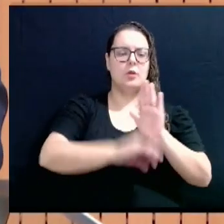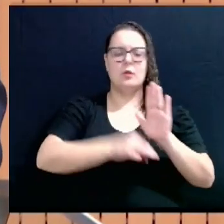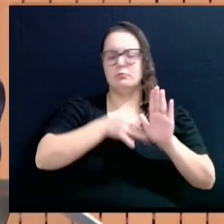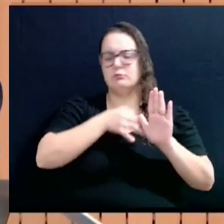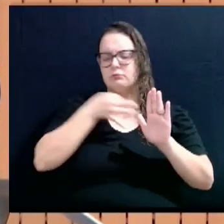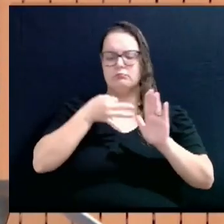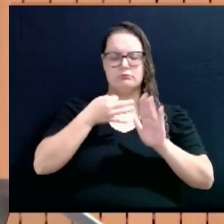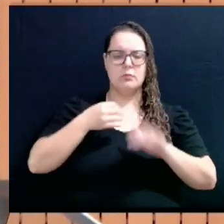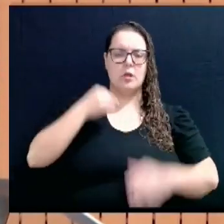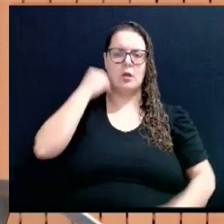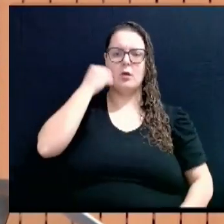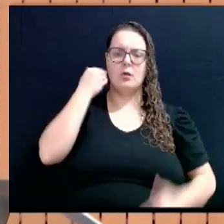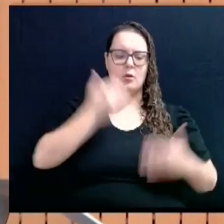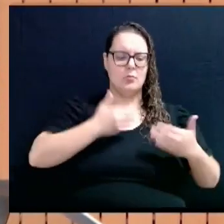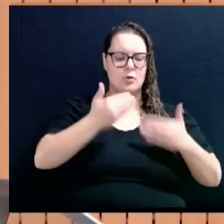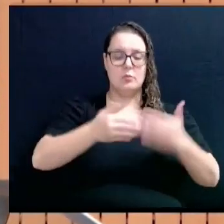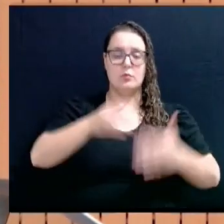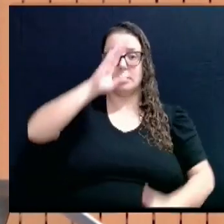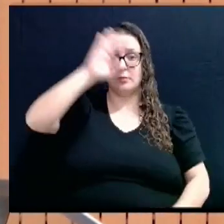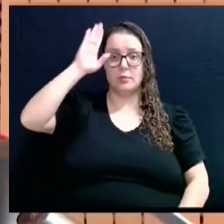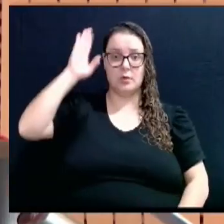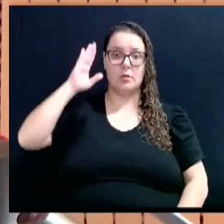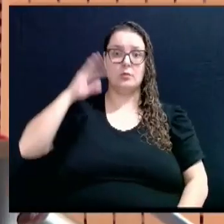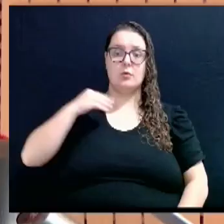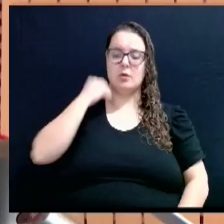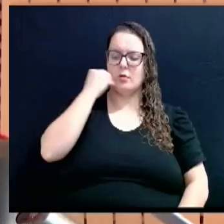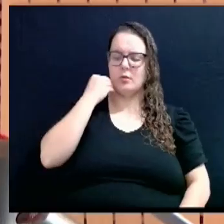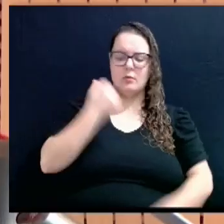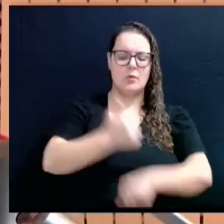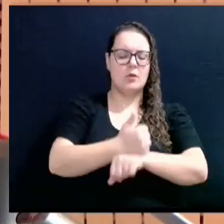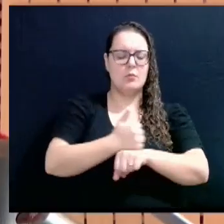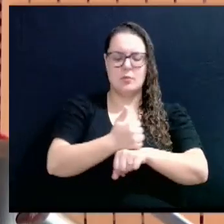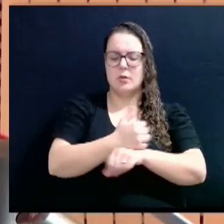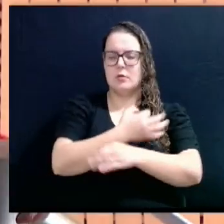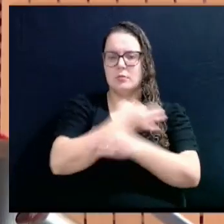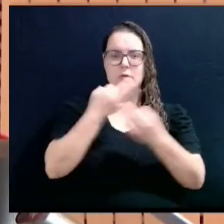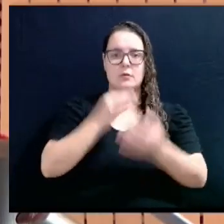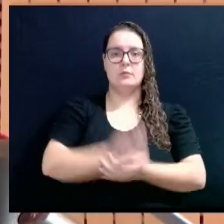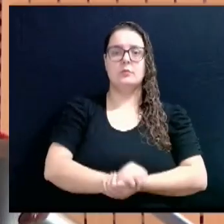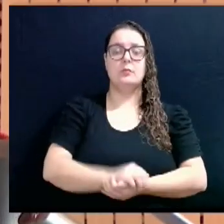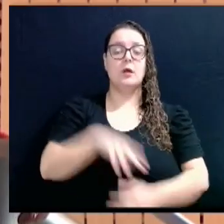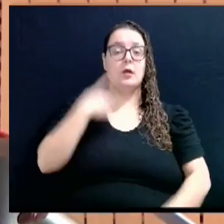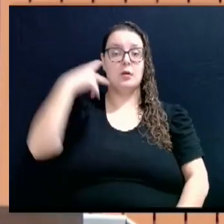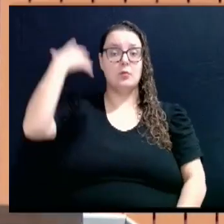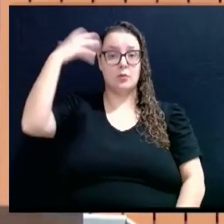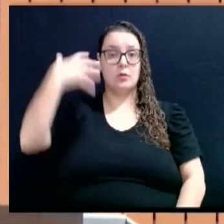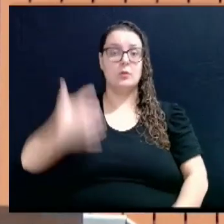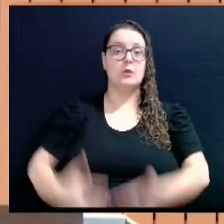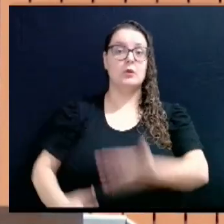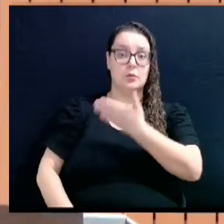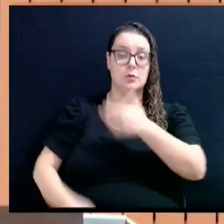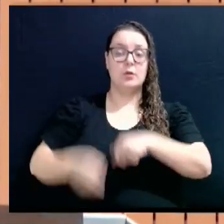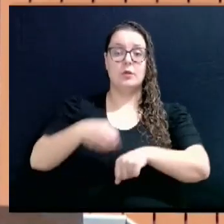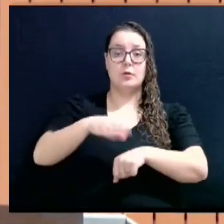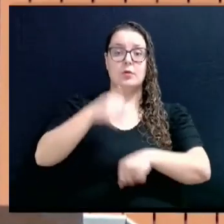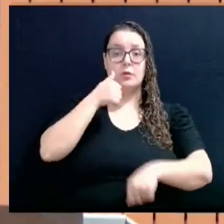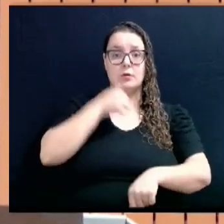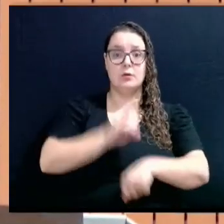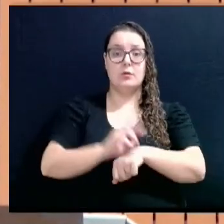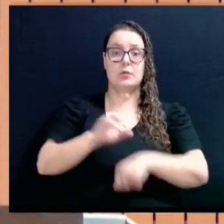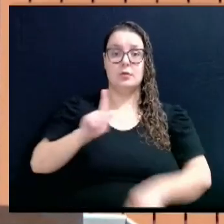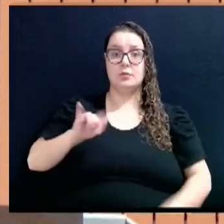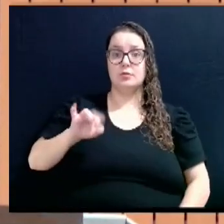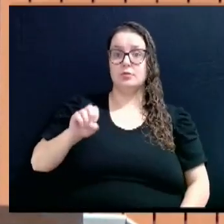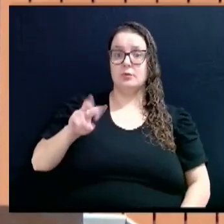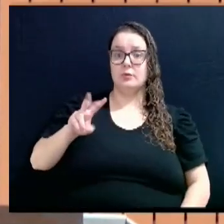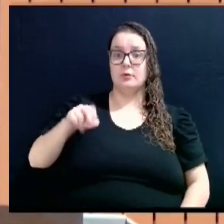experiência acadêmica e uma carreira brilhante. A vereadora Guida Calisto indicou a doutora Giovana Maria